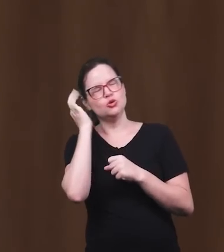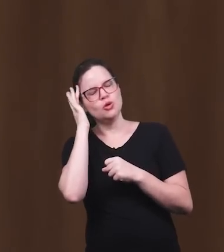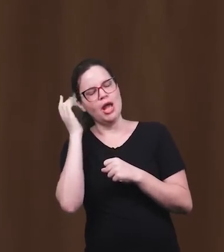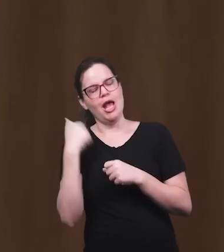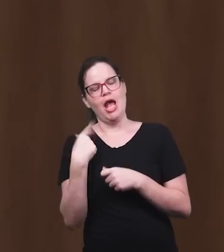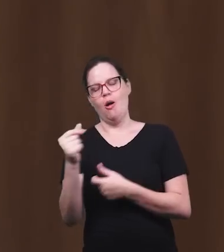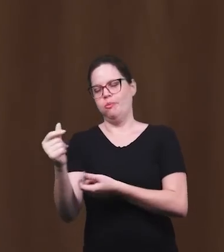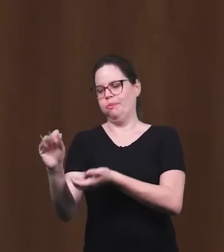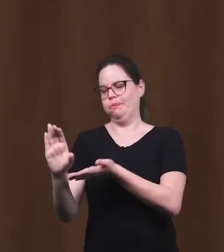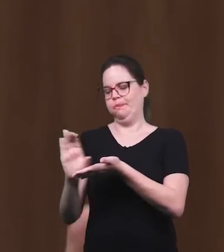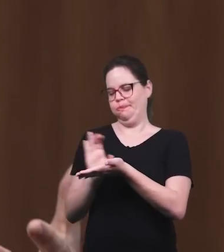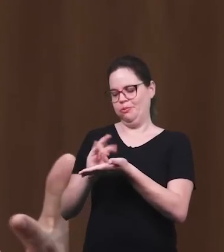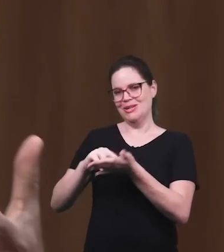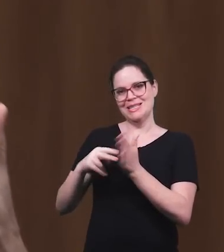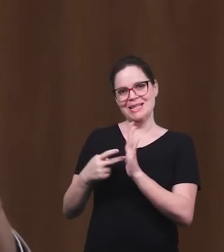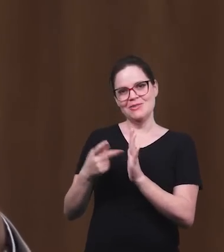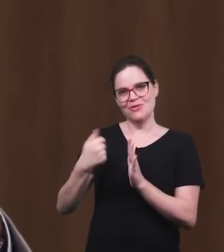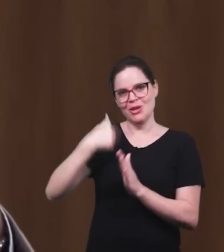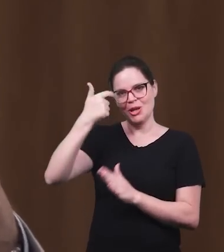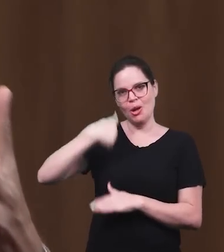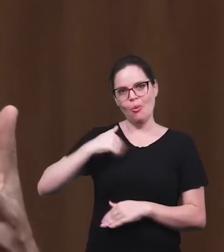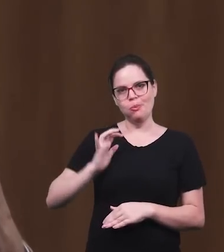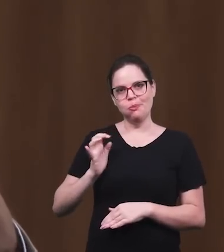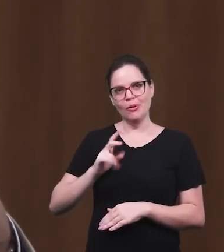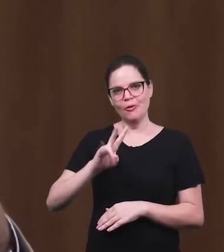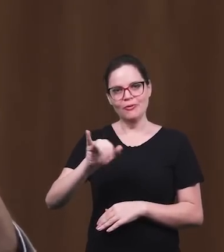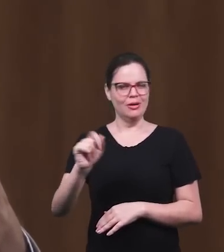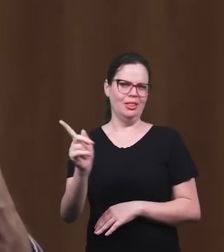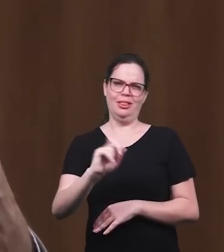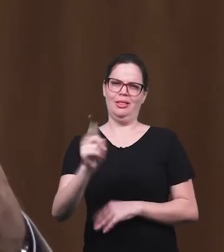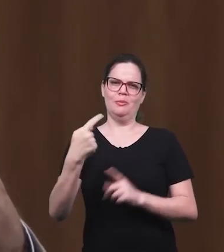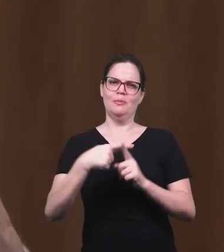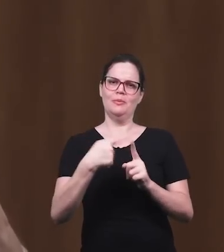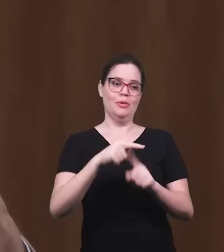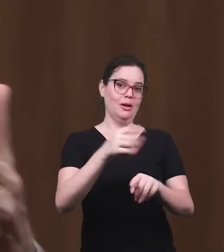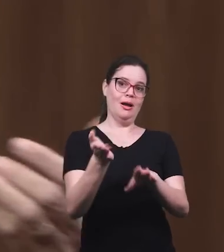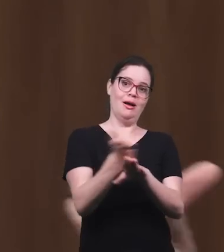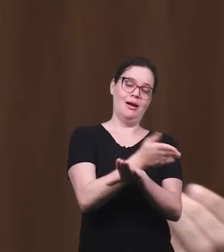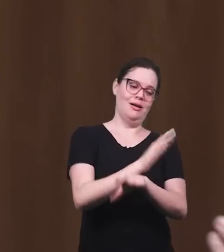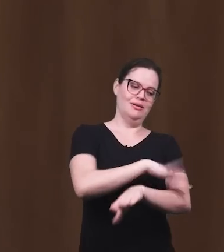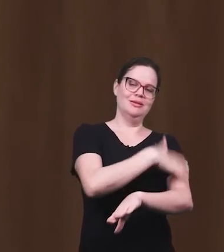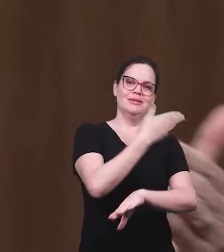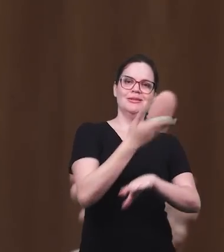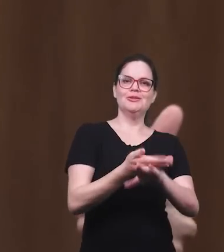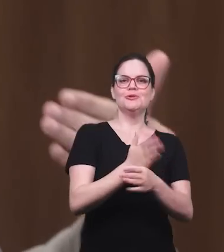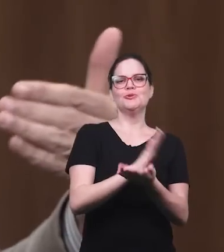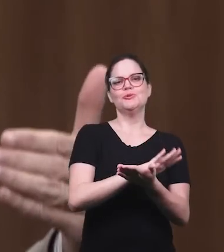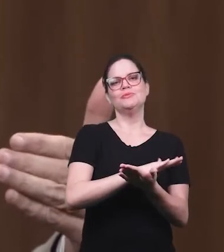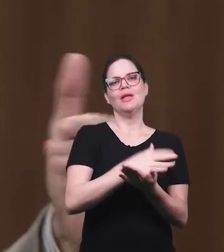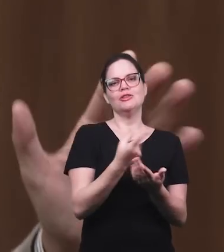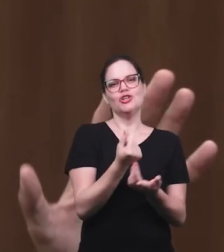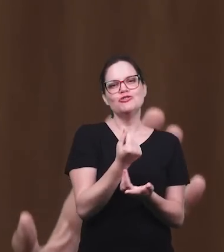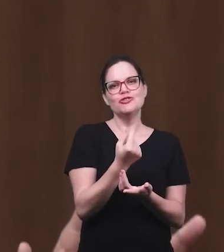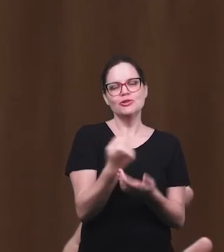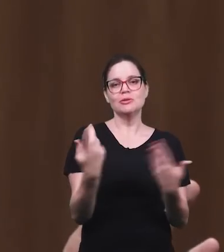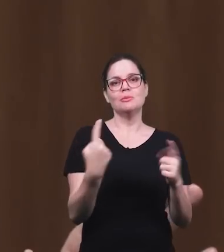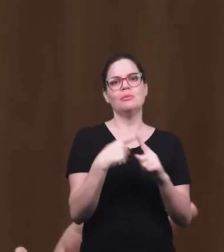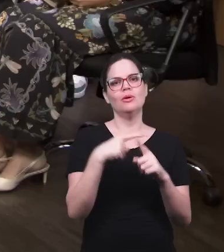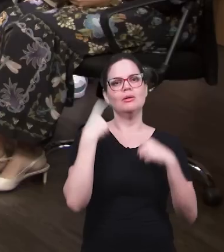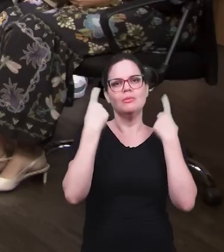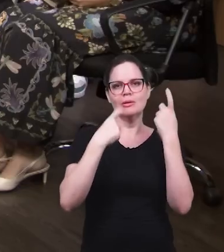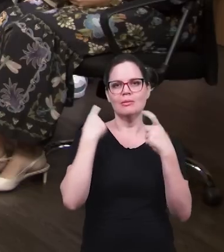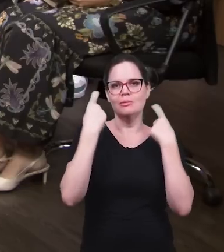rico. Não, das muitas ocupações, há sonhos. De novo, nós vamos voltar às 3